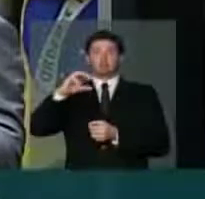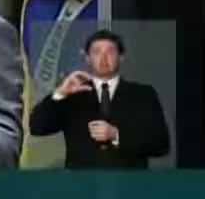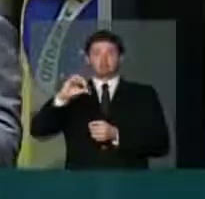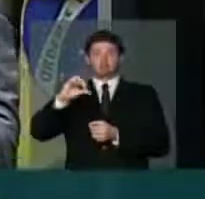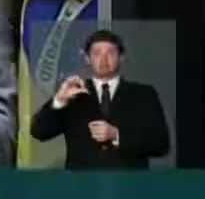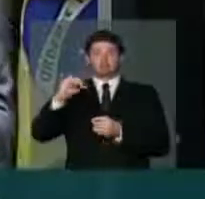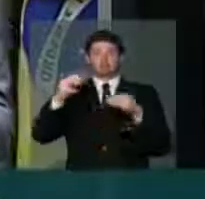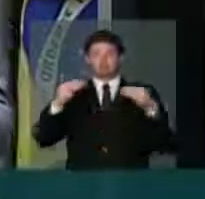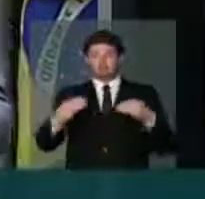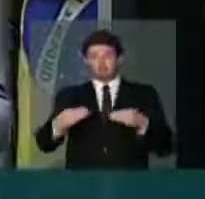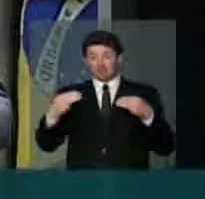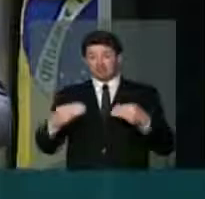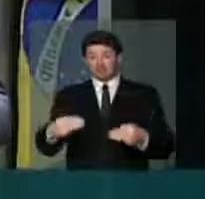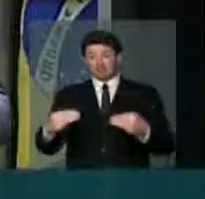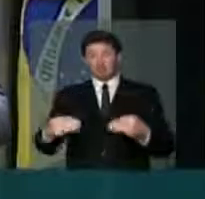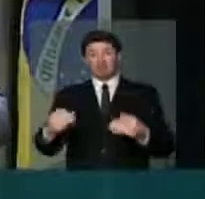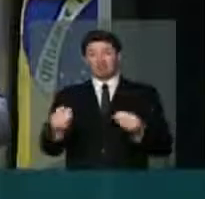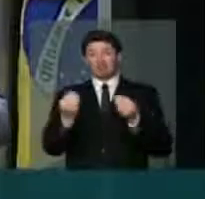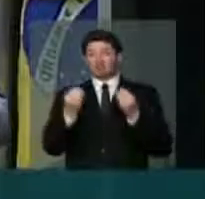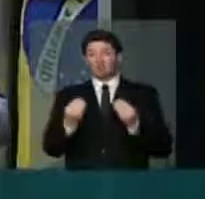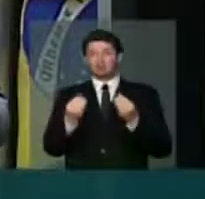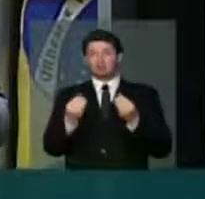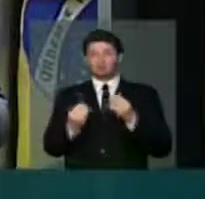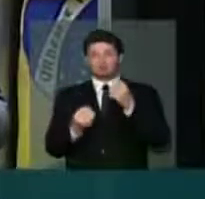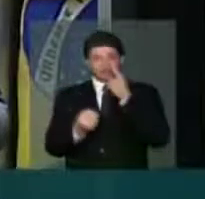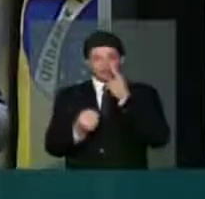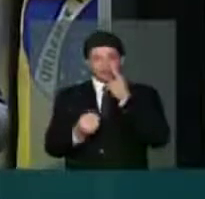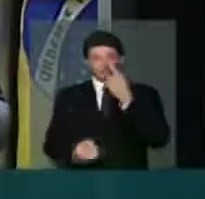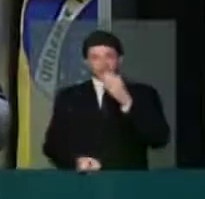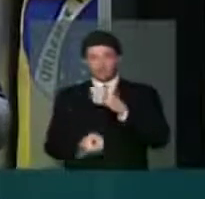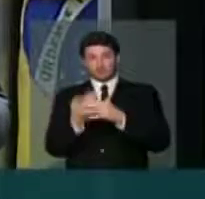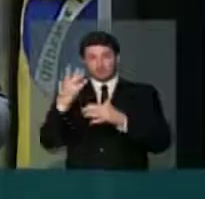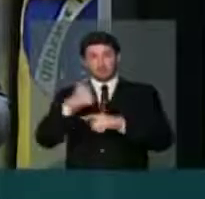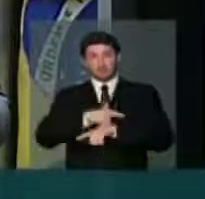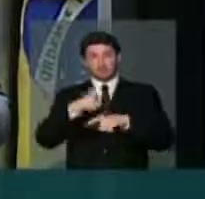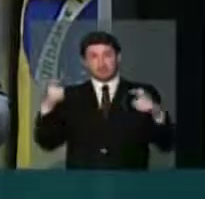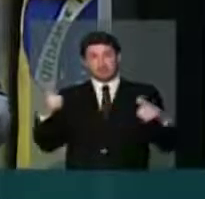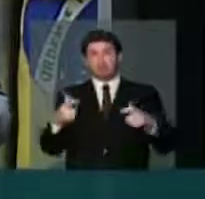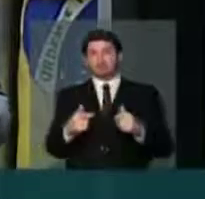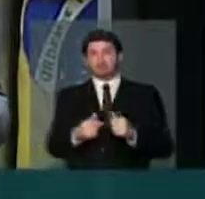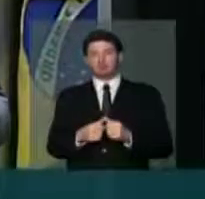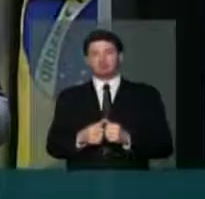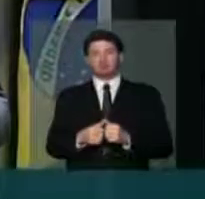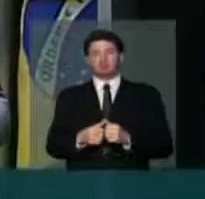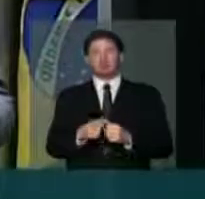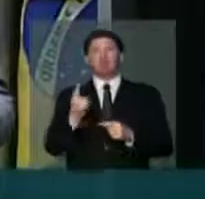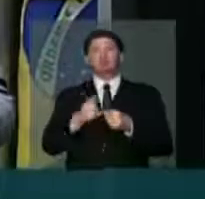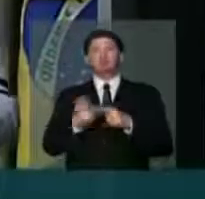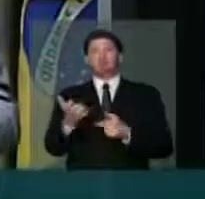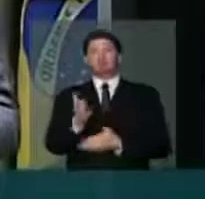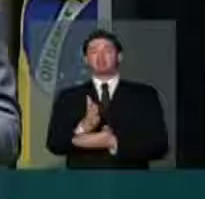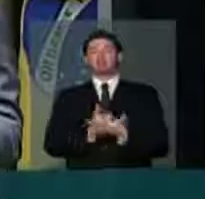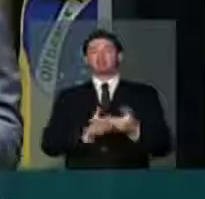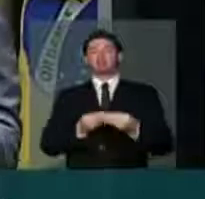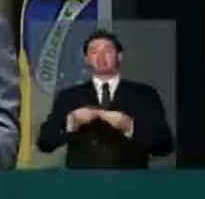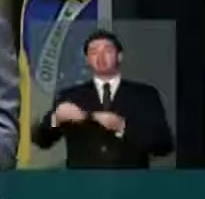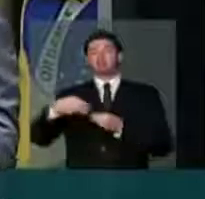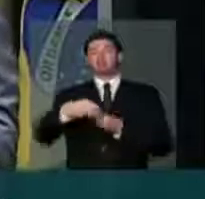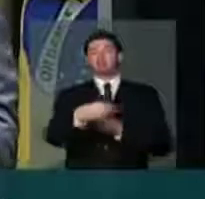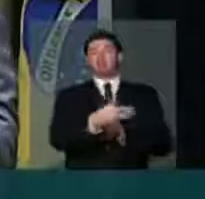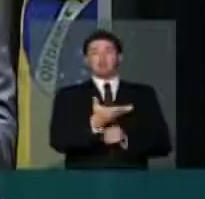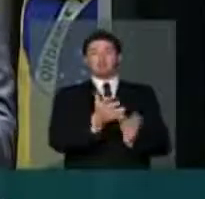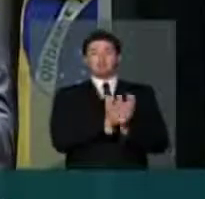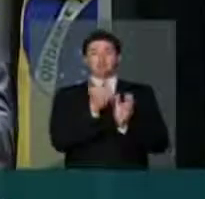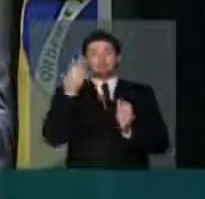39 ministérios criados, em sua maioria, para dividir entre os